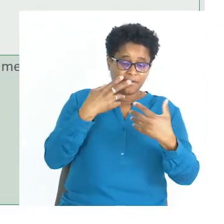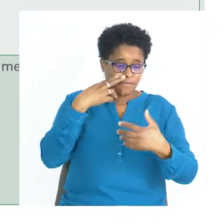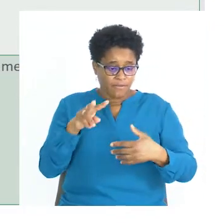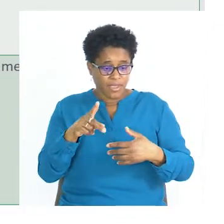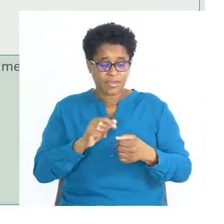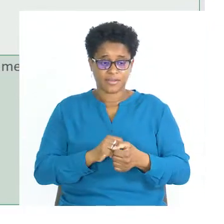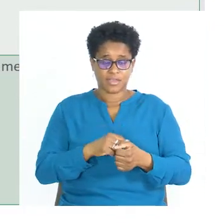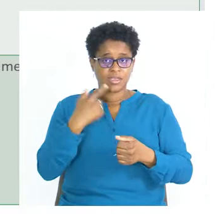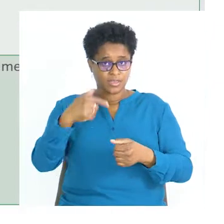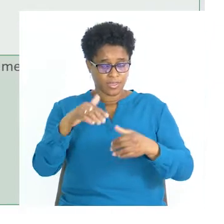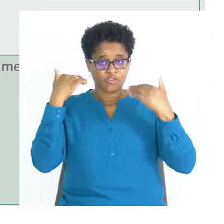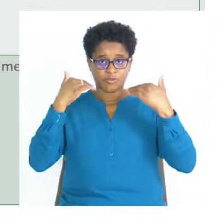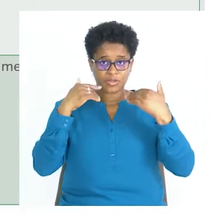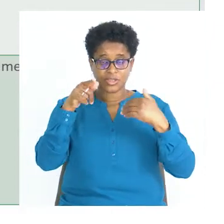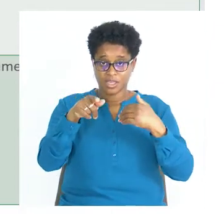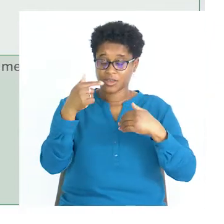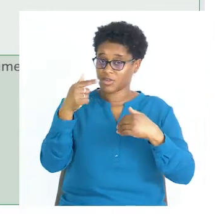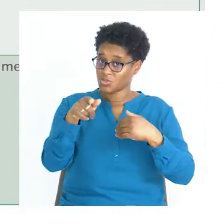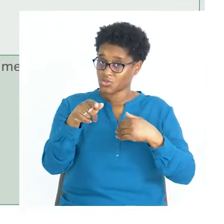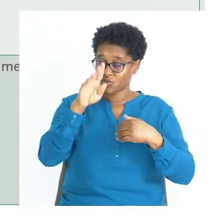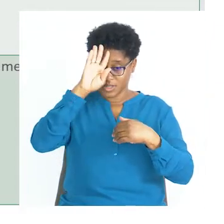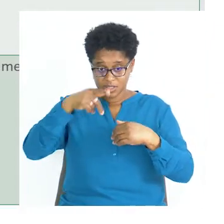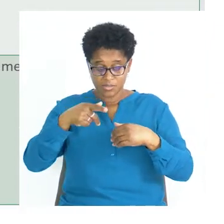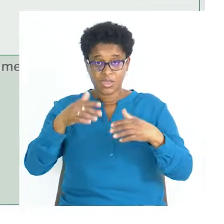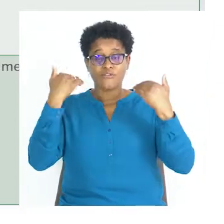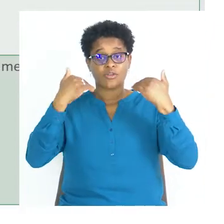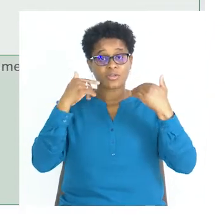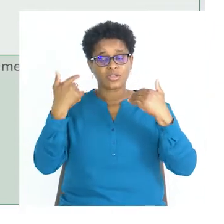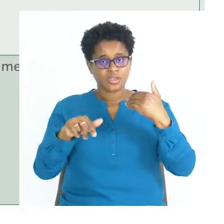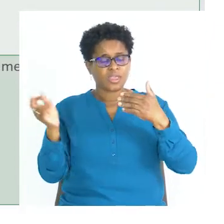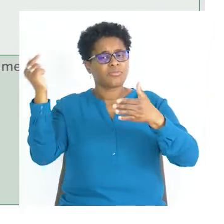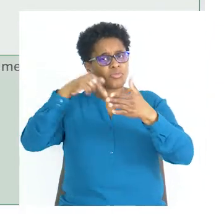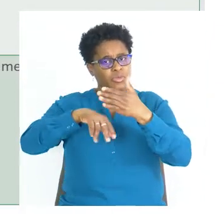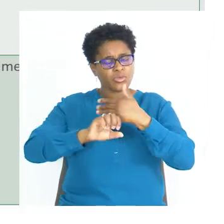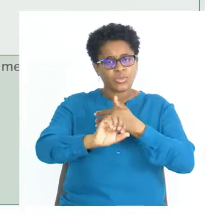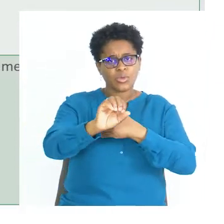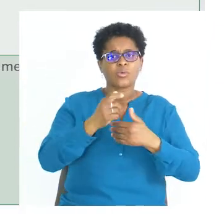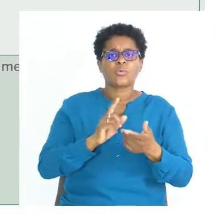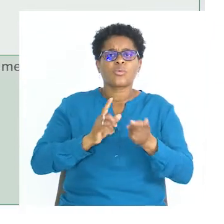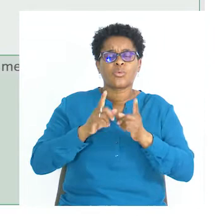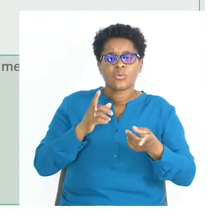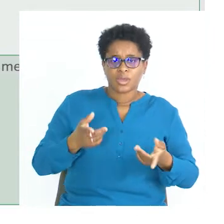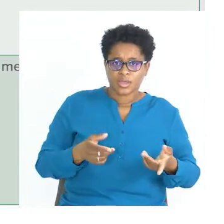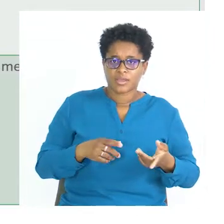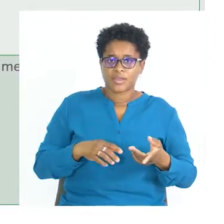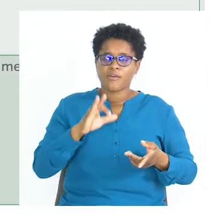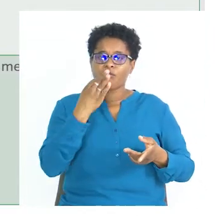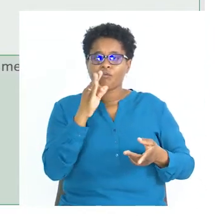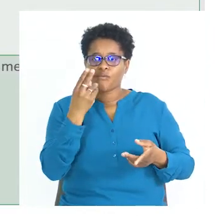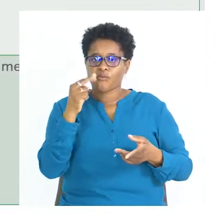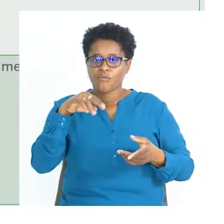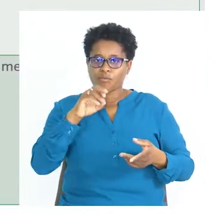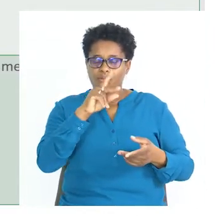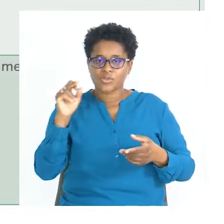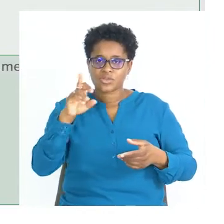e é aí que tu vais ter que dar conta que as informações trazem no seu interior aquilo que é a